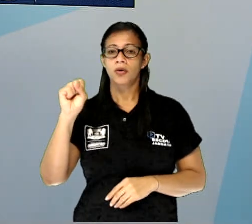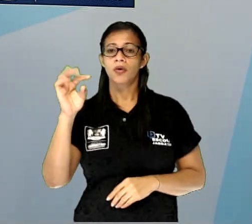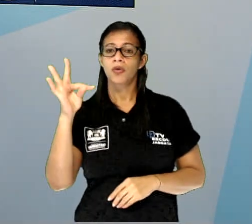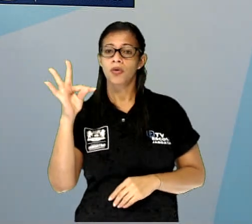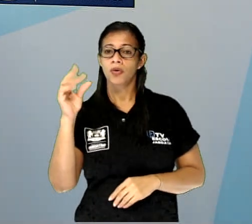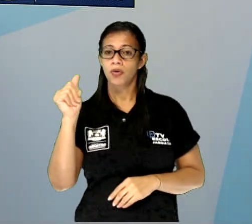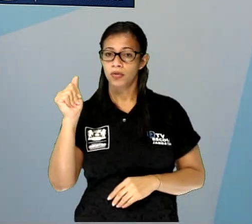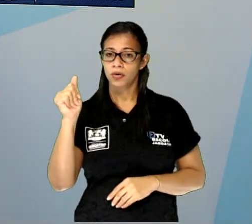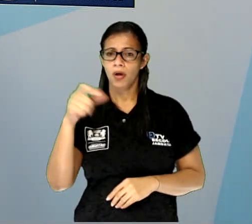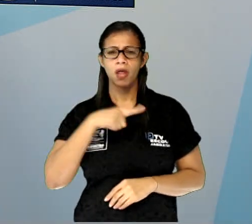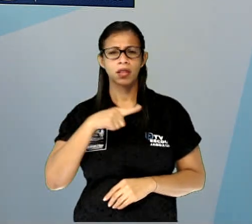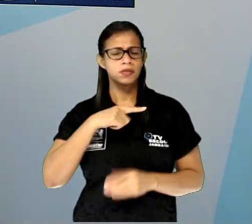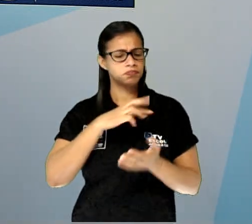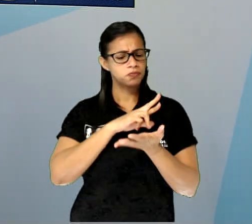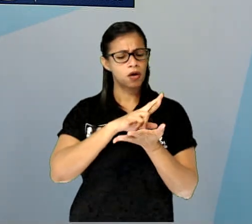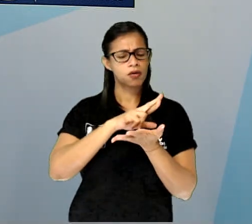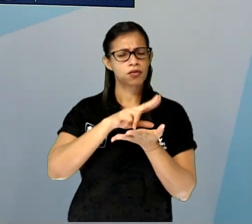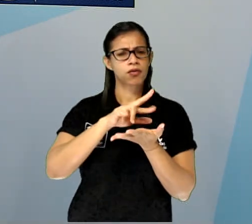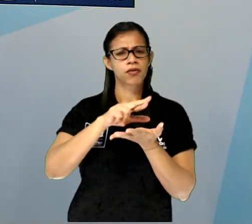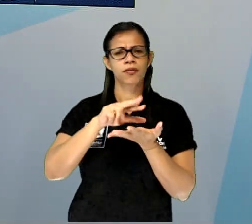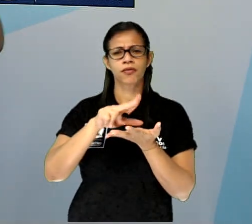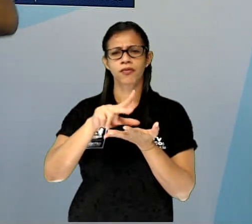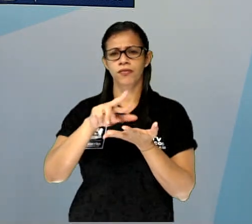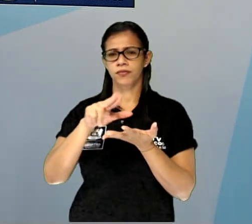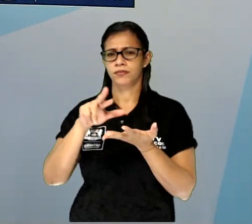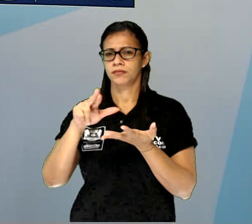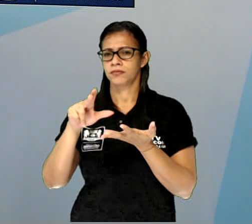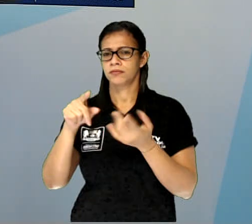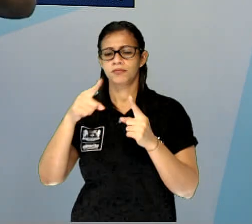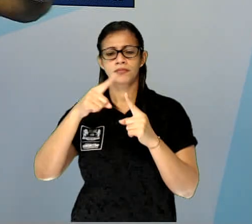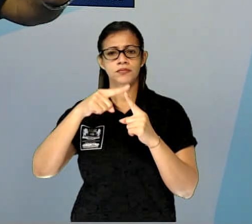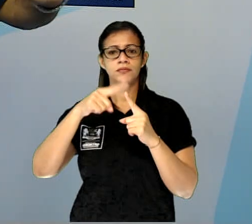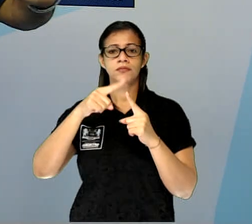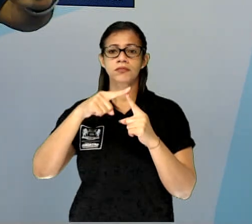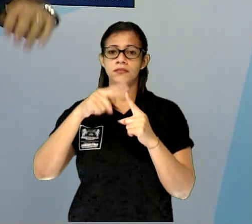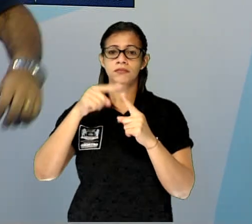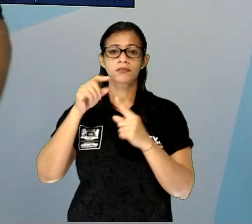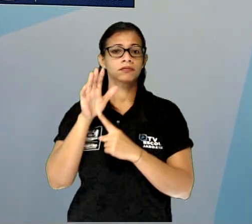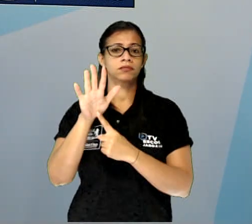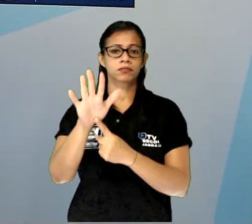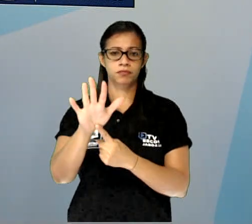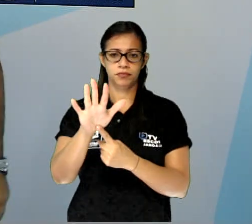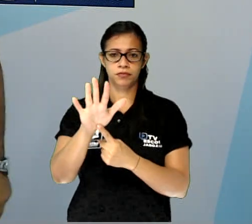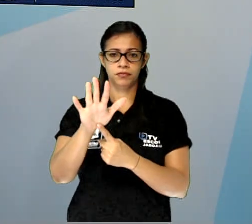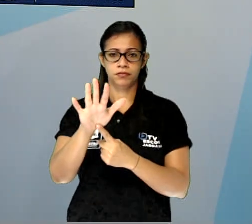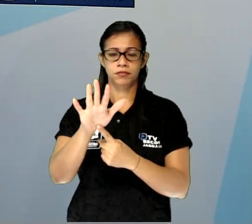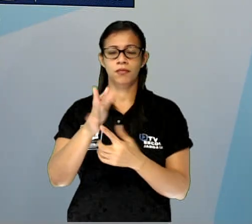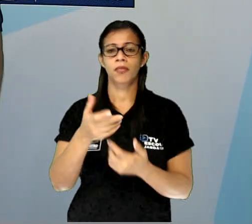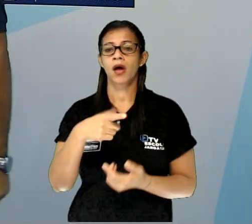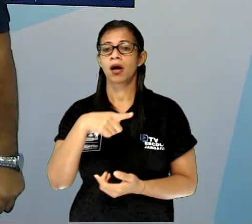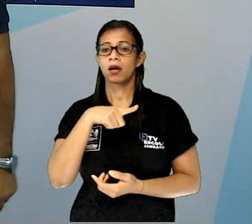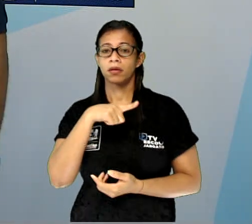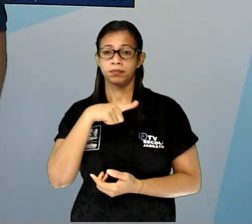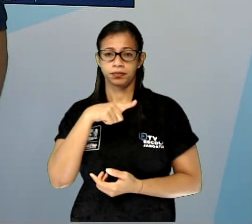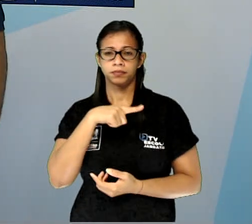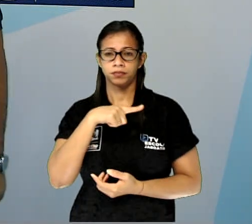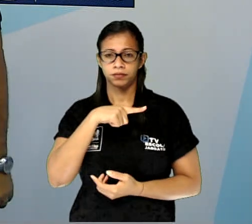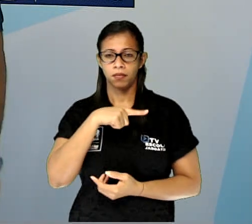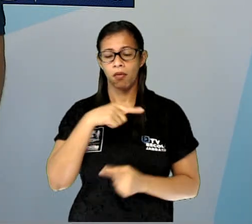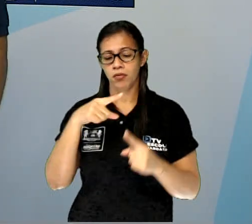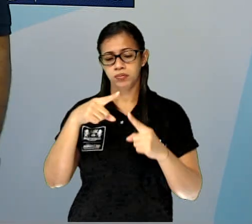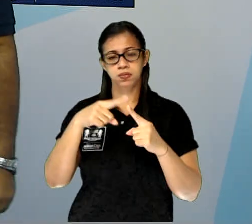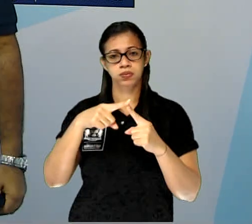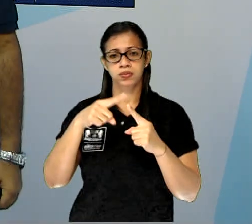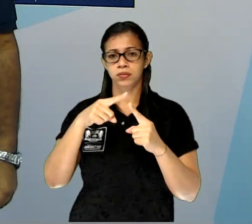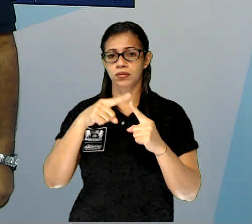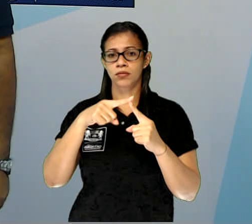ter vários formatos que a costa vai se apresentar. Então vai ter áreas de costa, área de litoral, que você